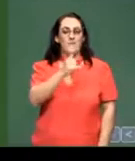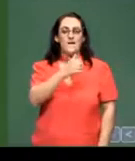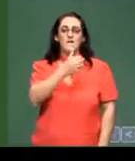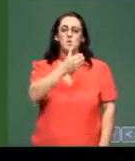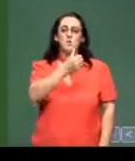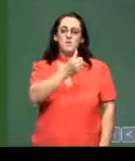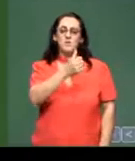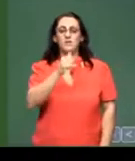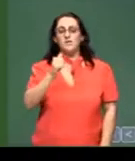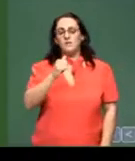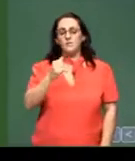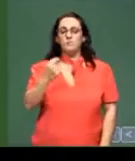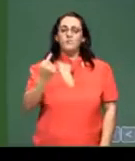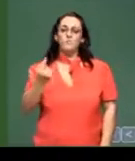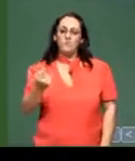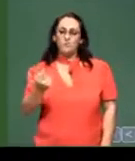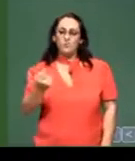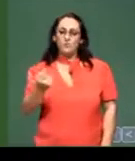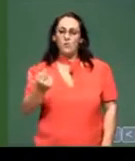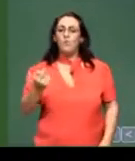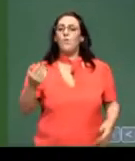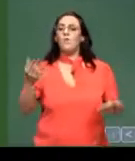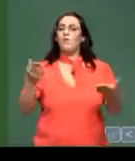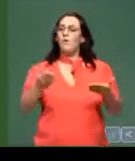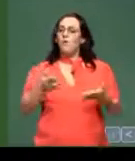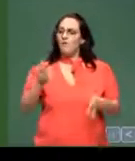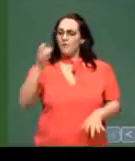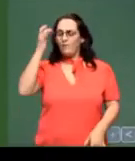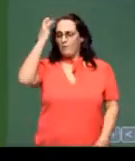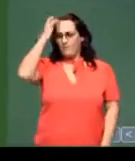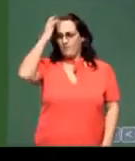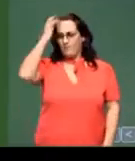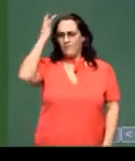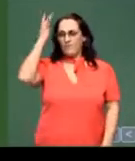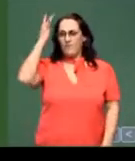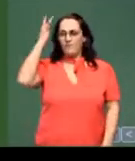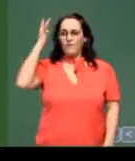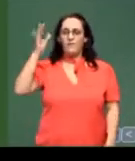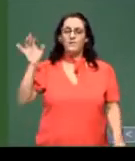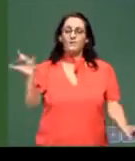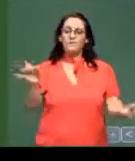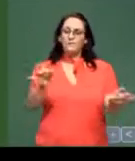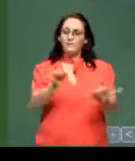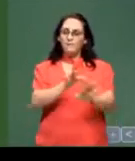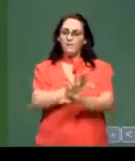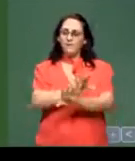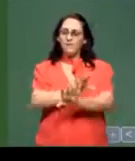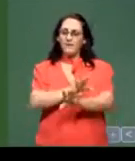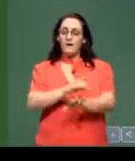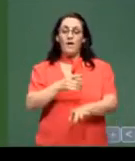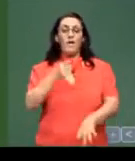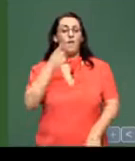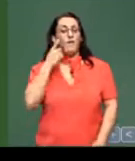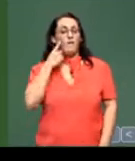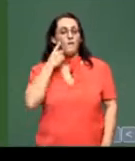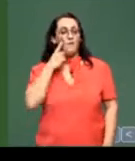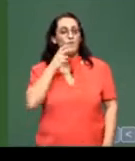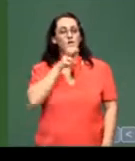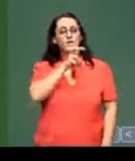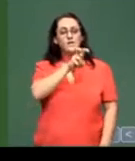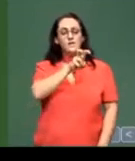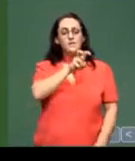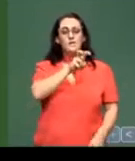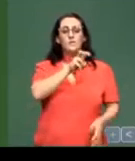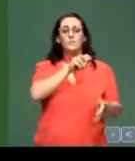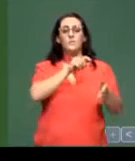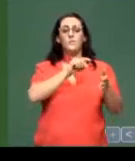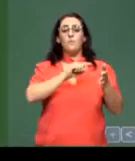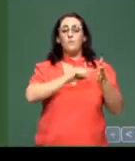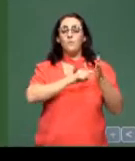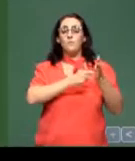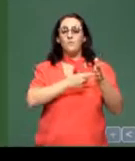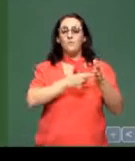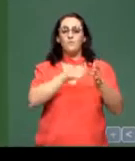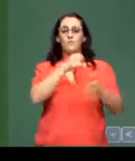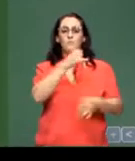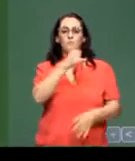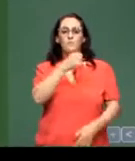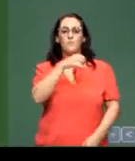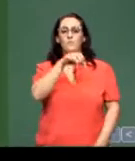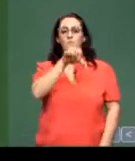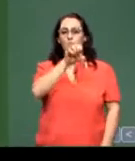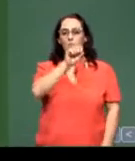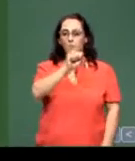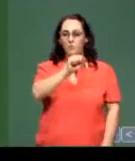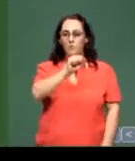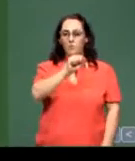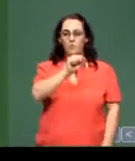menos 1. Bom, agora está fácil a gente terminar essa conta. Vamos lá, 5 vezes menos 8, mais vezes menos dá